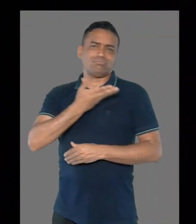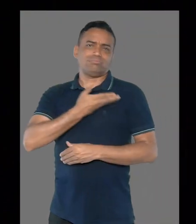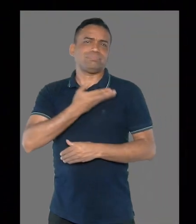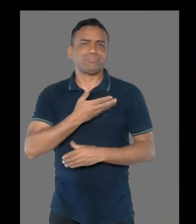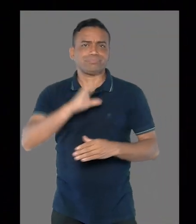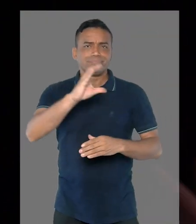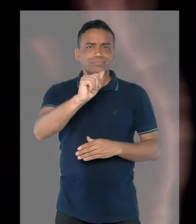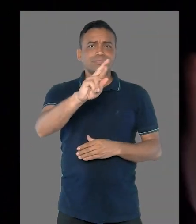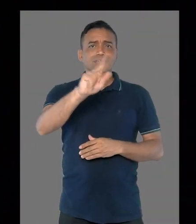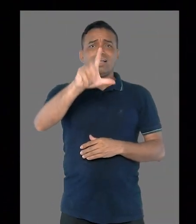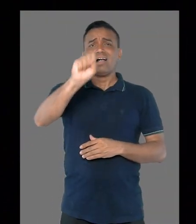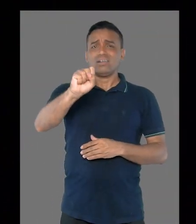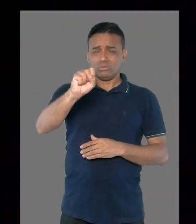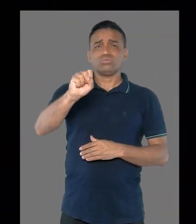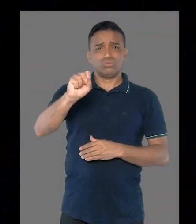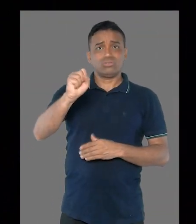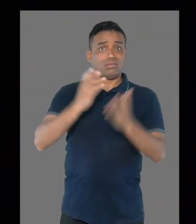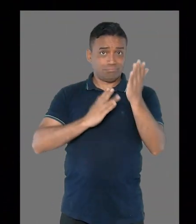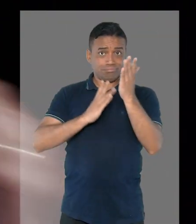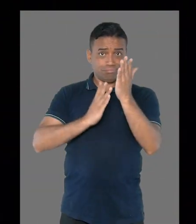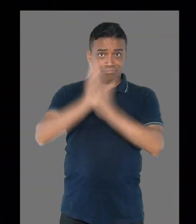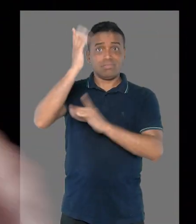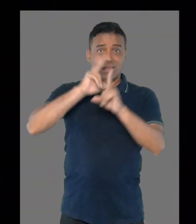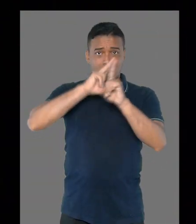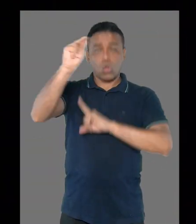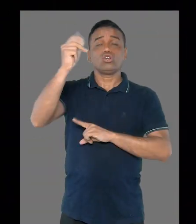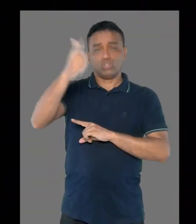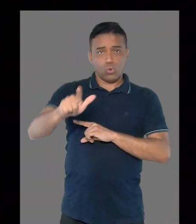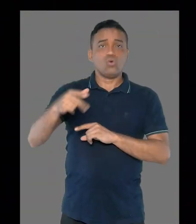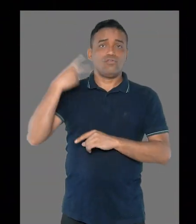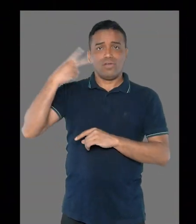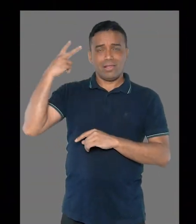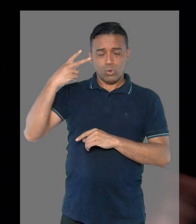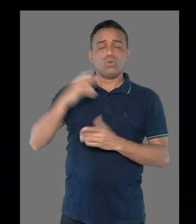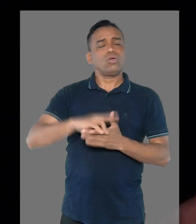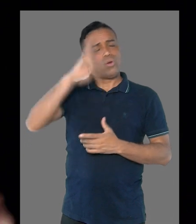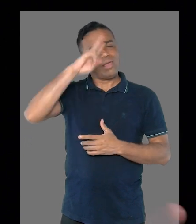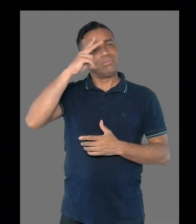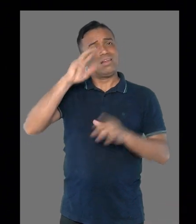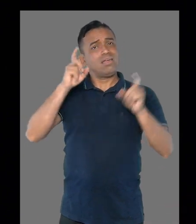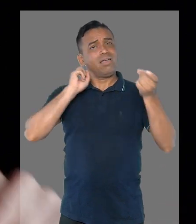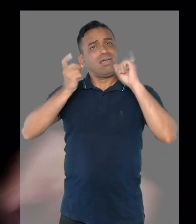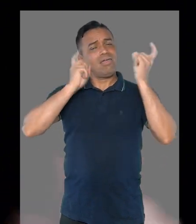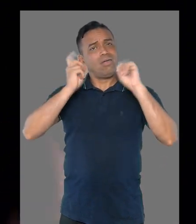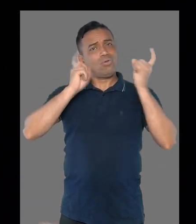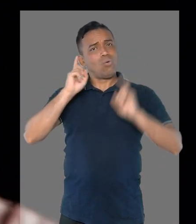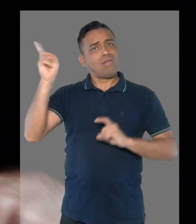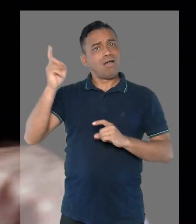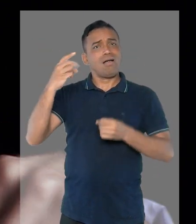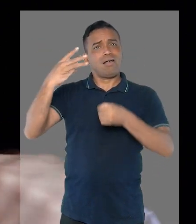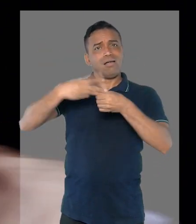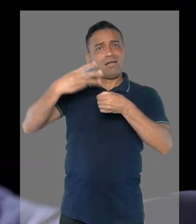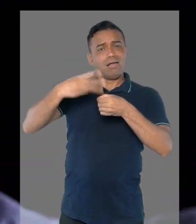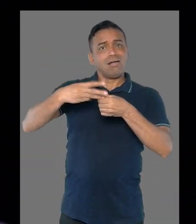o Carlos, que ganhou de novo a eleição lá. Eu lembro dele falar assim, em uma reunião da Câmara, que a galera estava